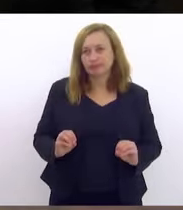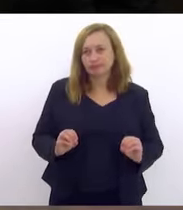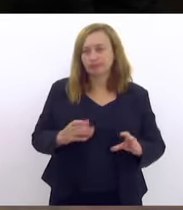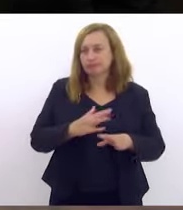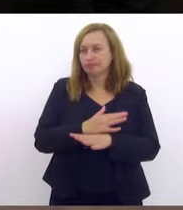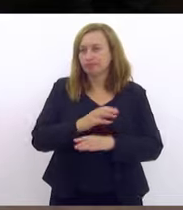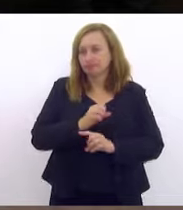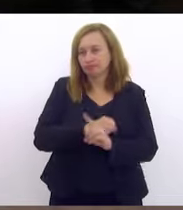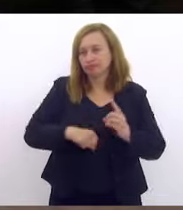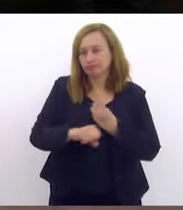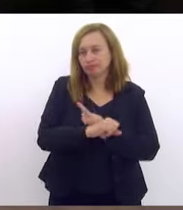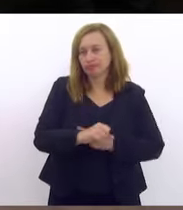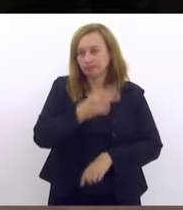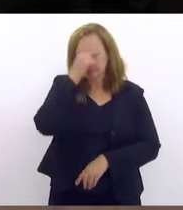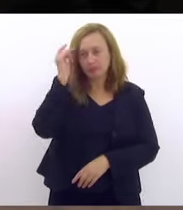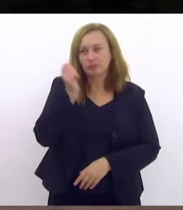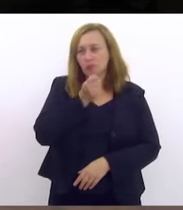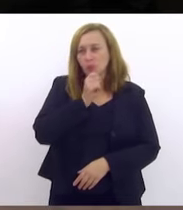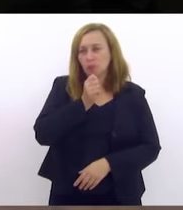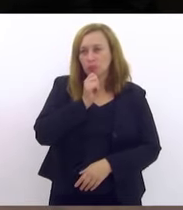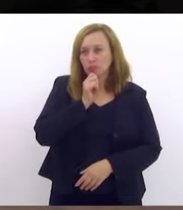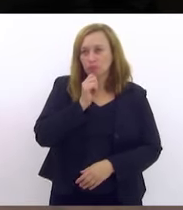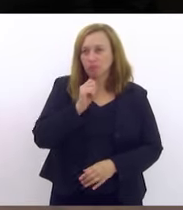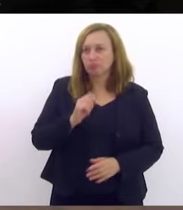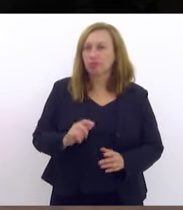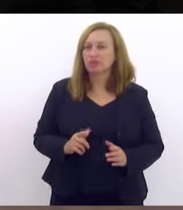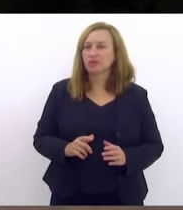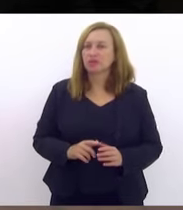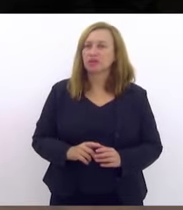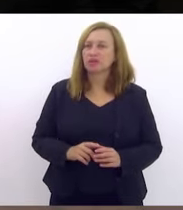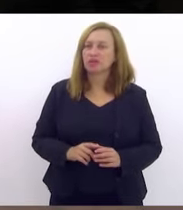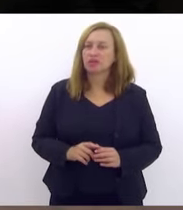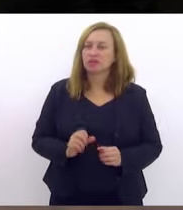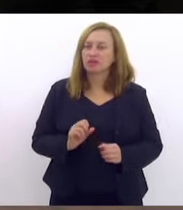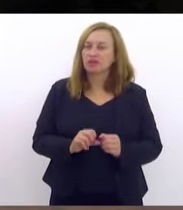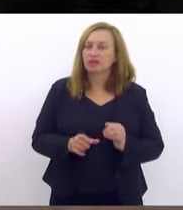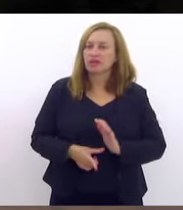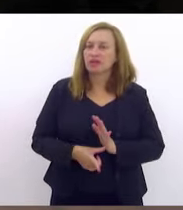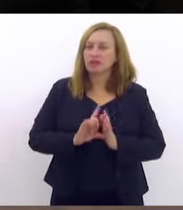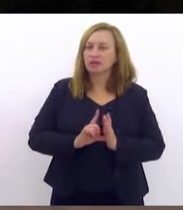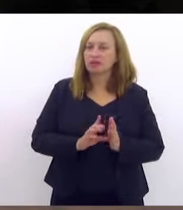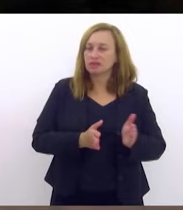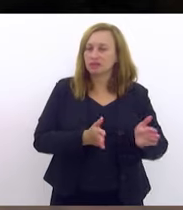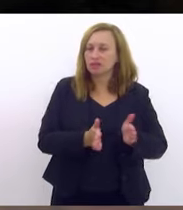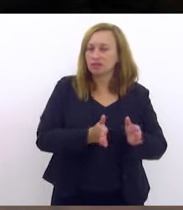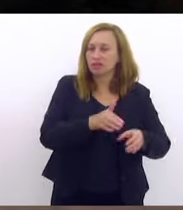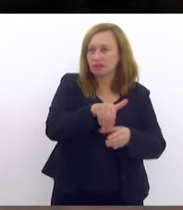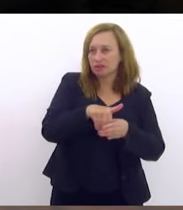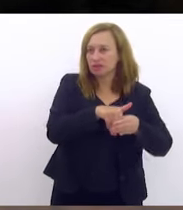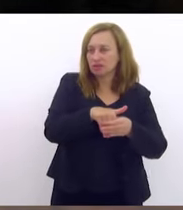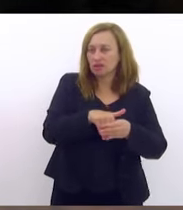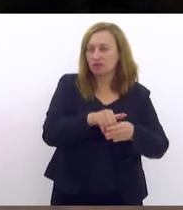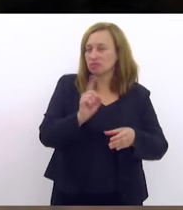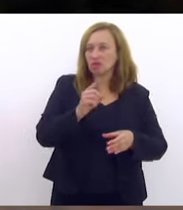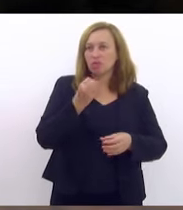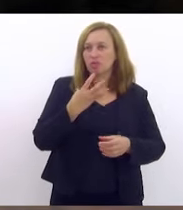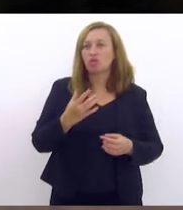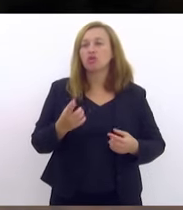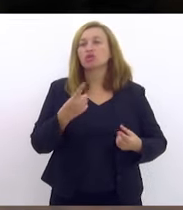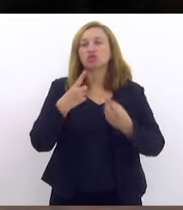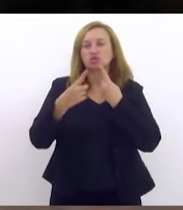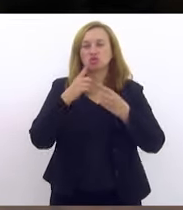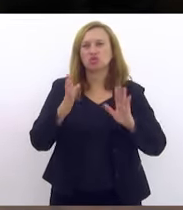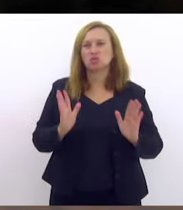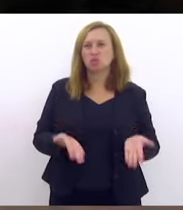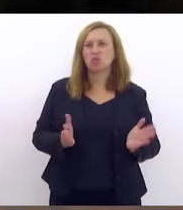ninguém. Então, querendo antecipar o processo eleitoral, besteira, não vai surtir efeito em nada. O que estamos discutindo hoje